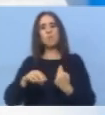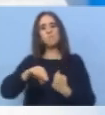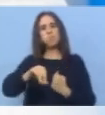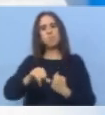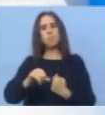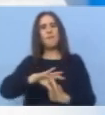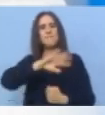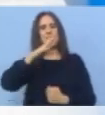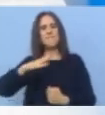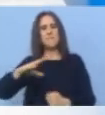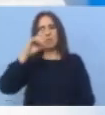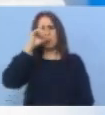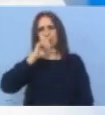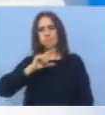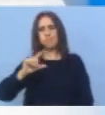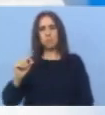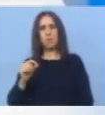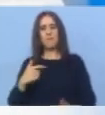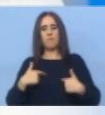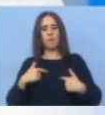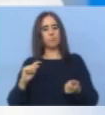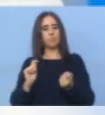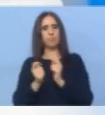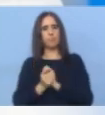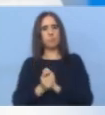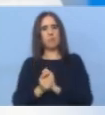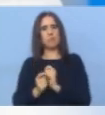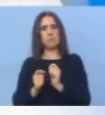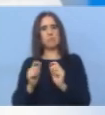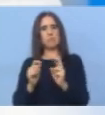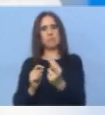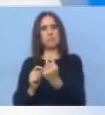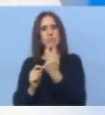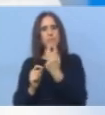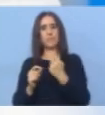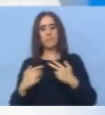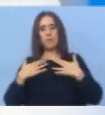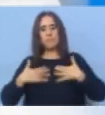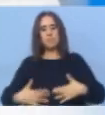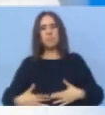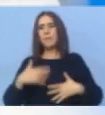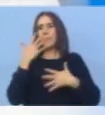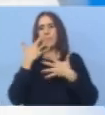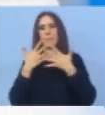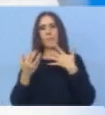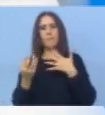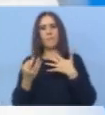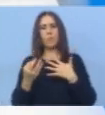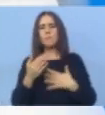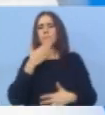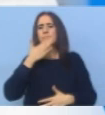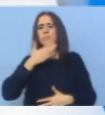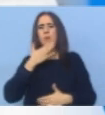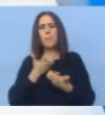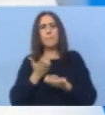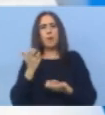num alto monte e transfigurou-se diante deles. As suas vestes tornaram-se resplandecentes, de tal brancura que